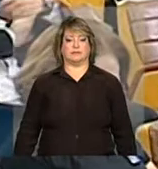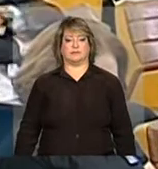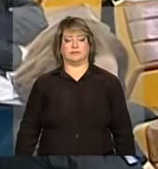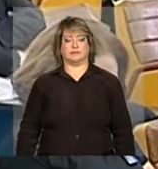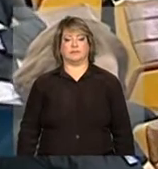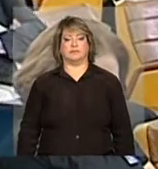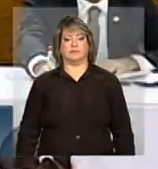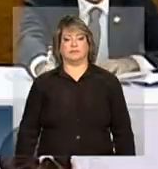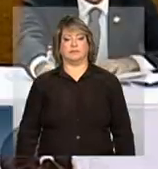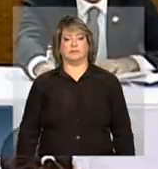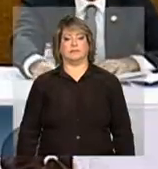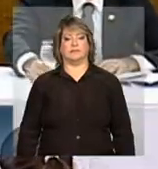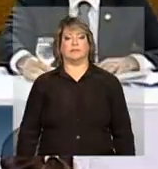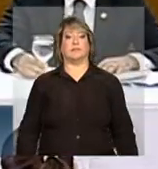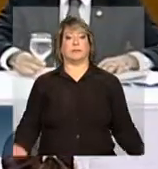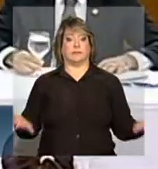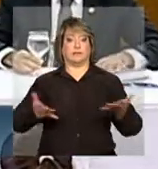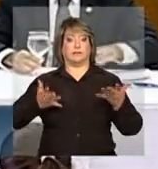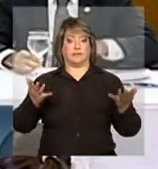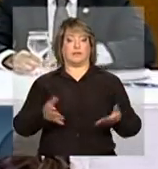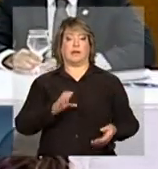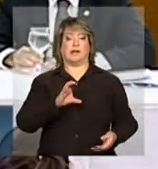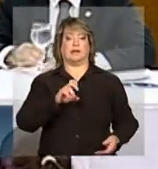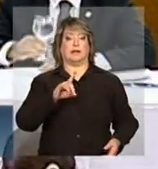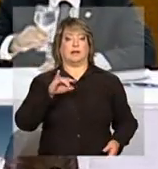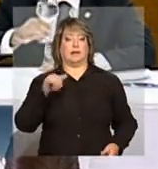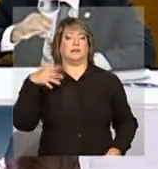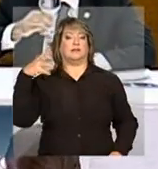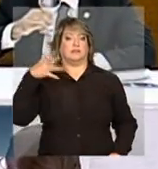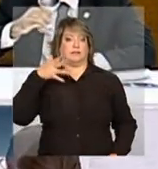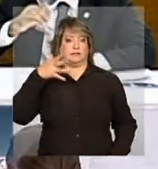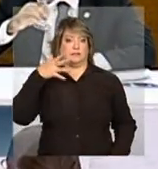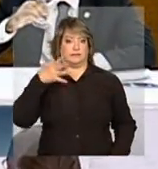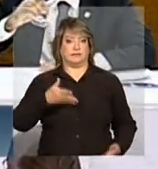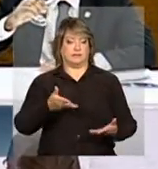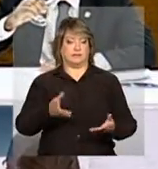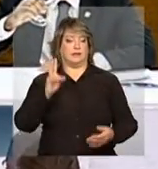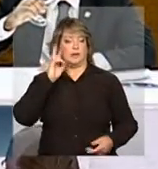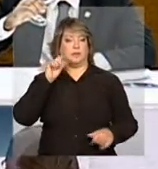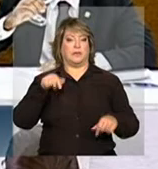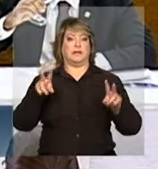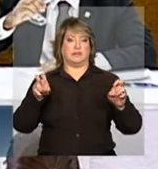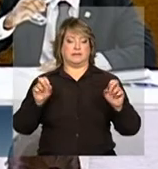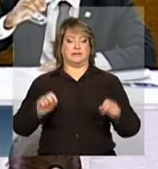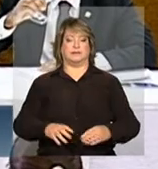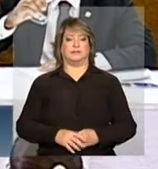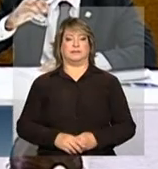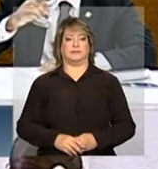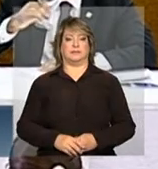Bom, passo a palavra agora para a Célia Corrêa, da SOF, fazer uma apresentação para nós a respeito desse tema.